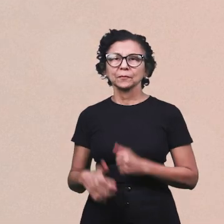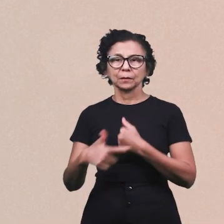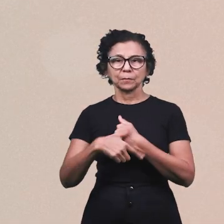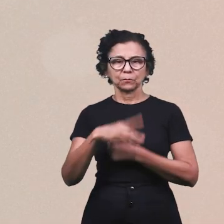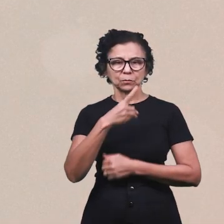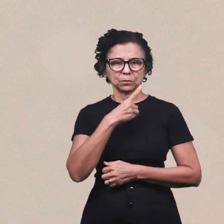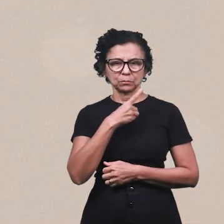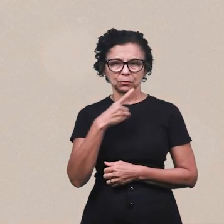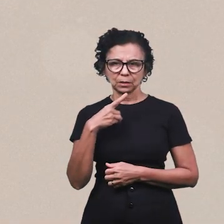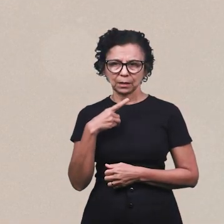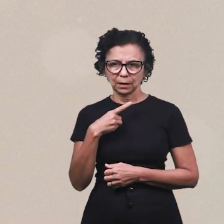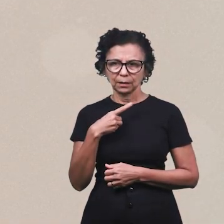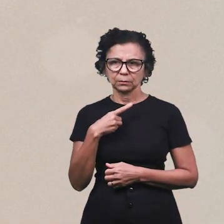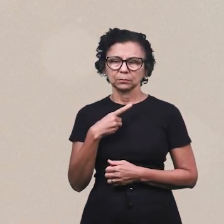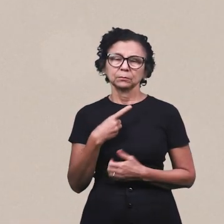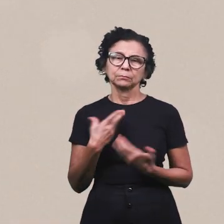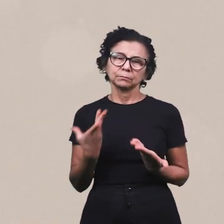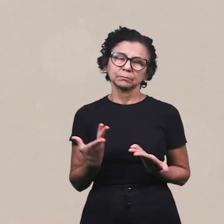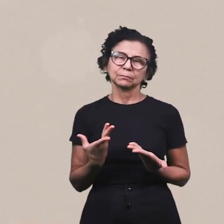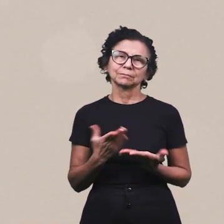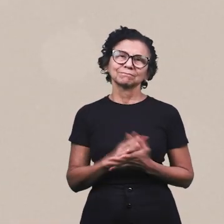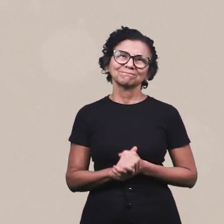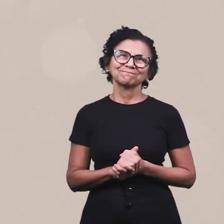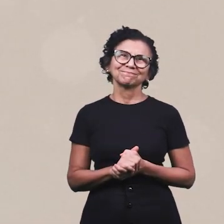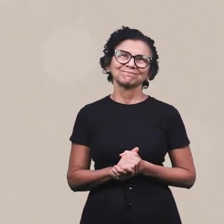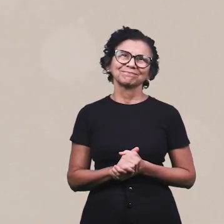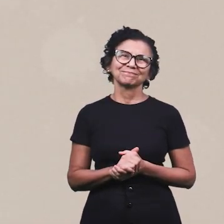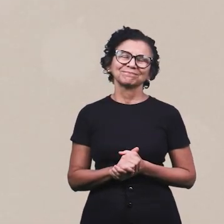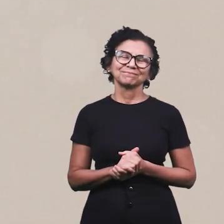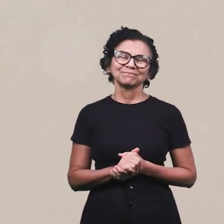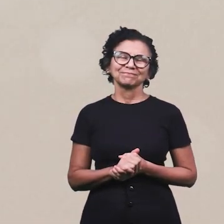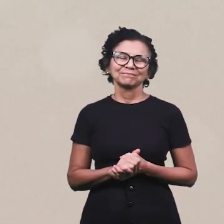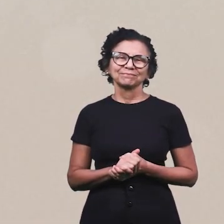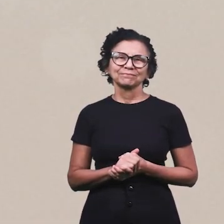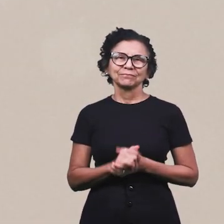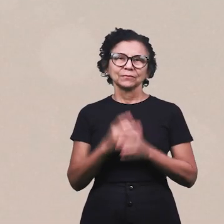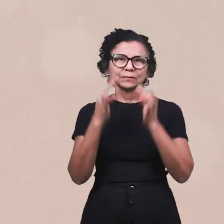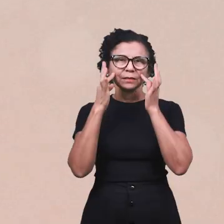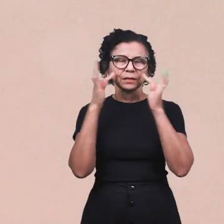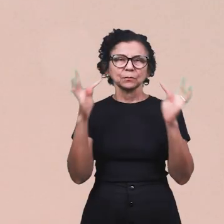diácono. E o meu testemunho é esse: através das orações, o